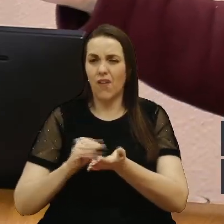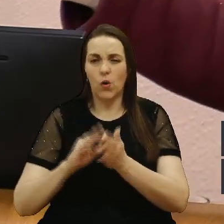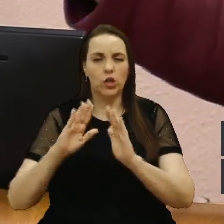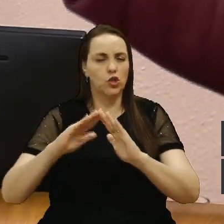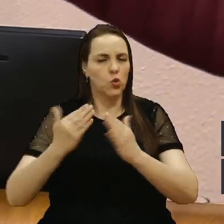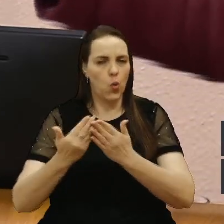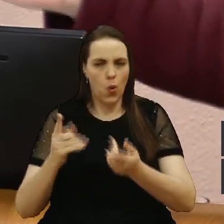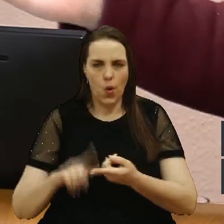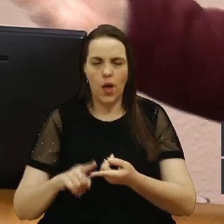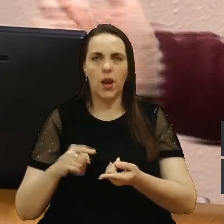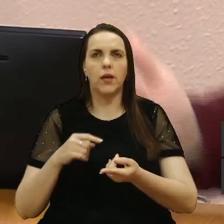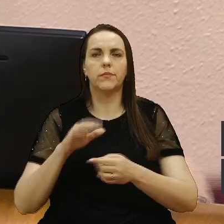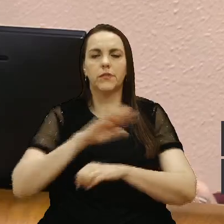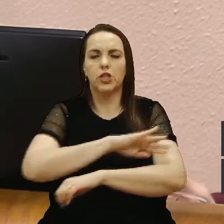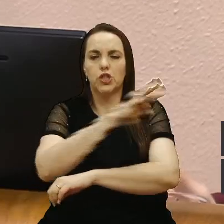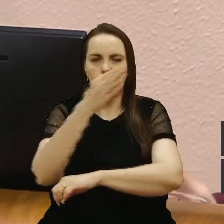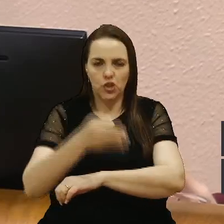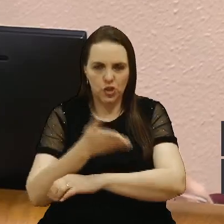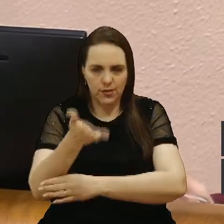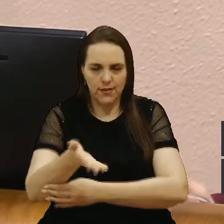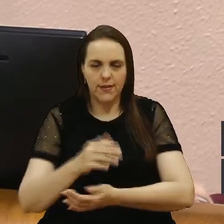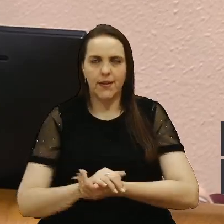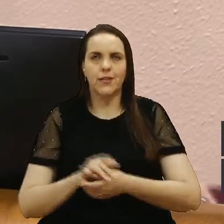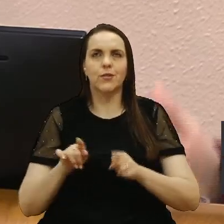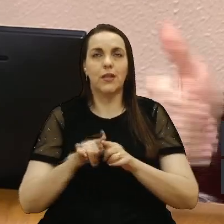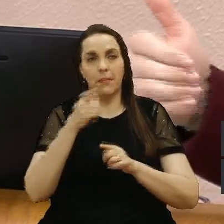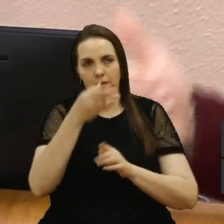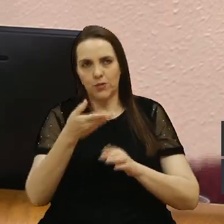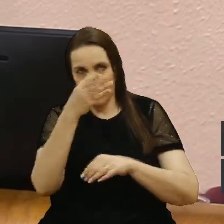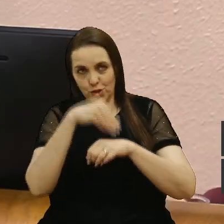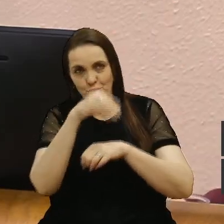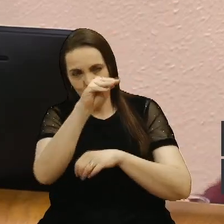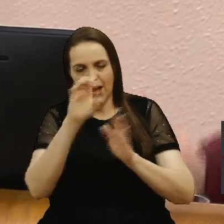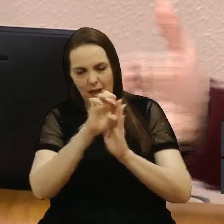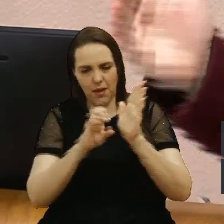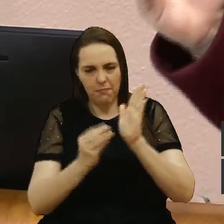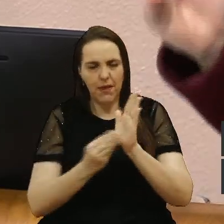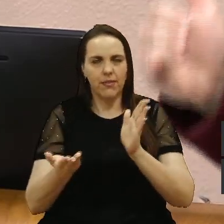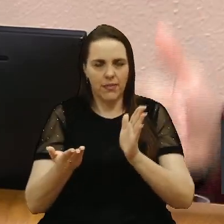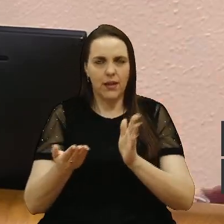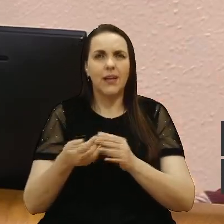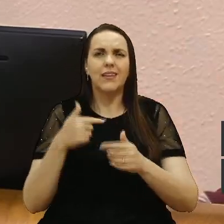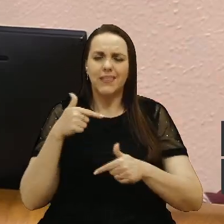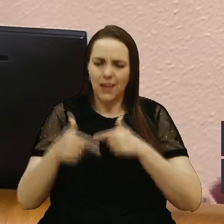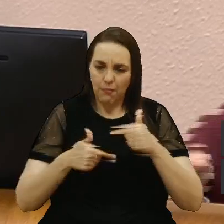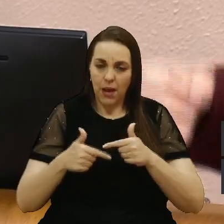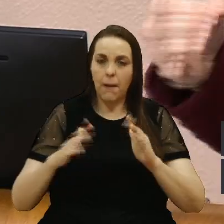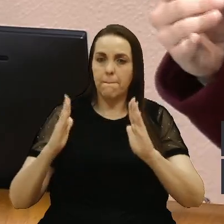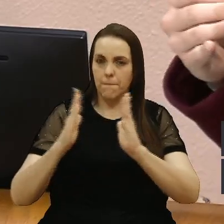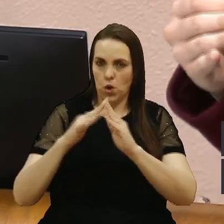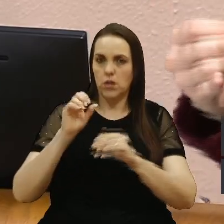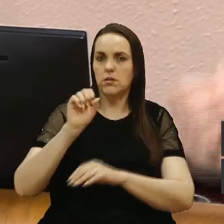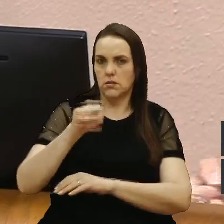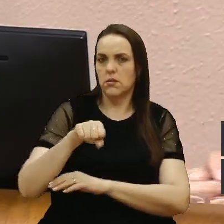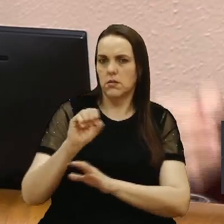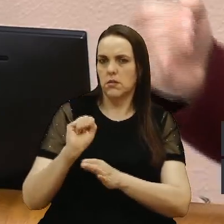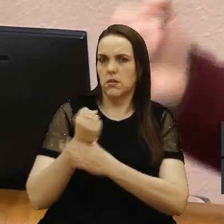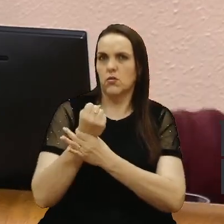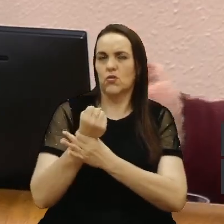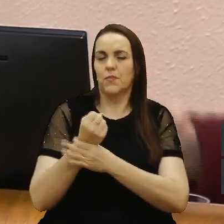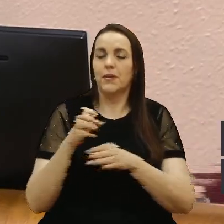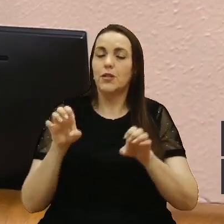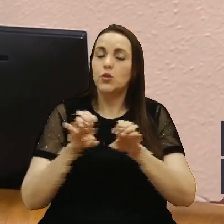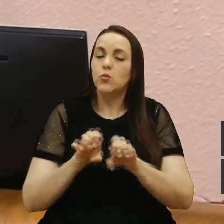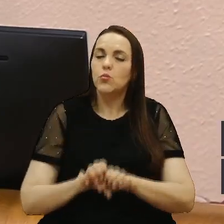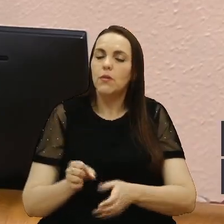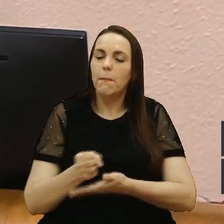de, por exemplo, ginásio, que a senhora mesmo fez uma indicação de emenda. Então, nós precisamos trabalhar para que tenha, assim, a moradia garantida e a infraestrutura básica,